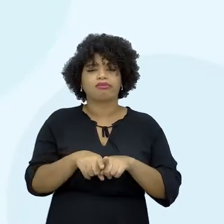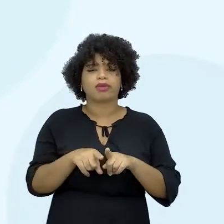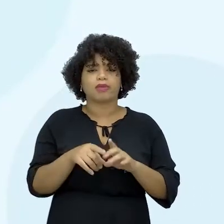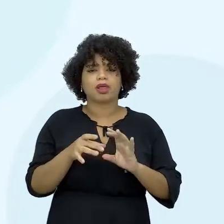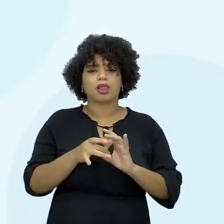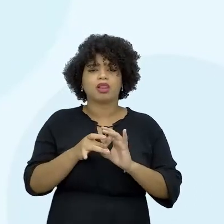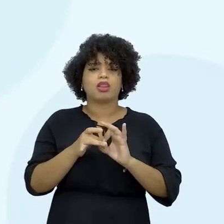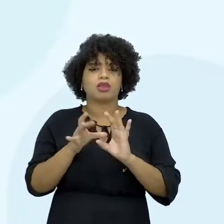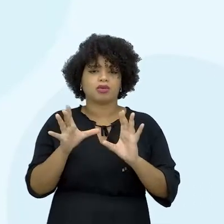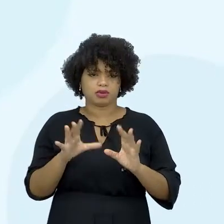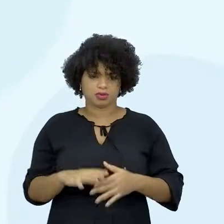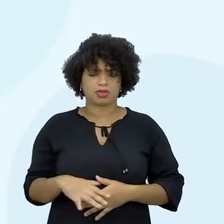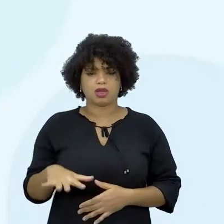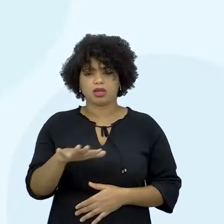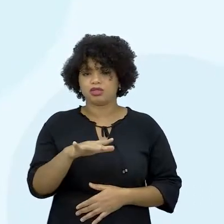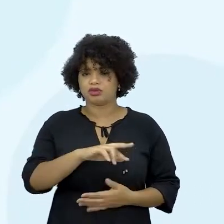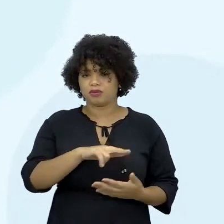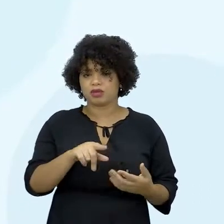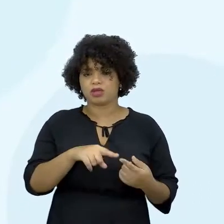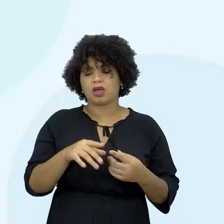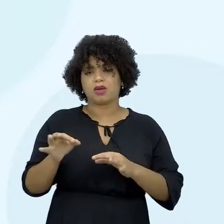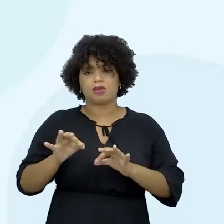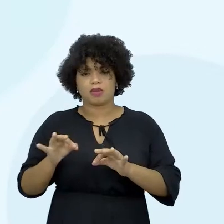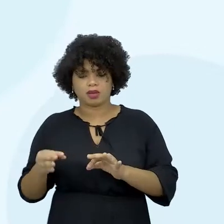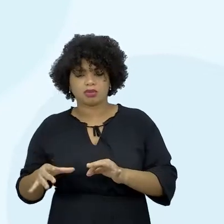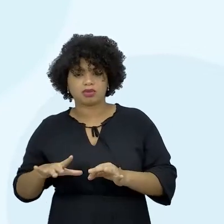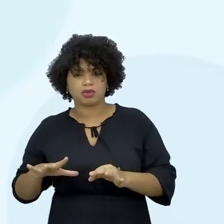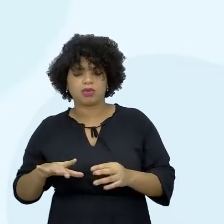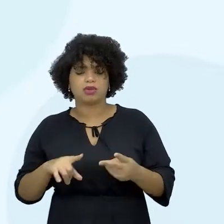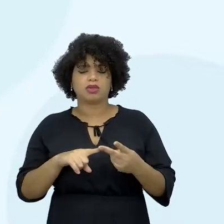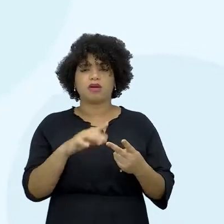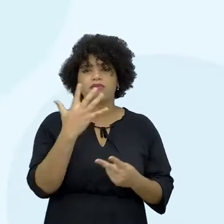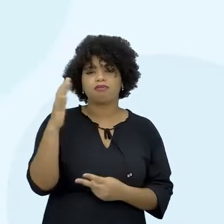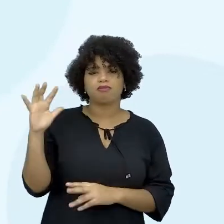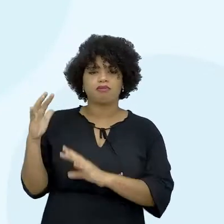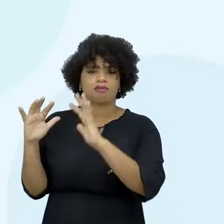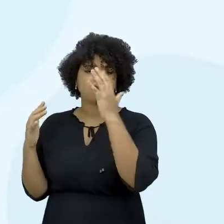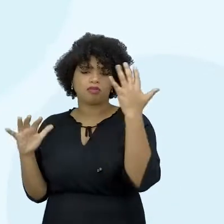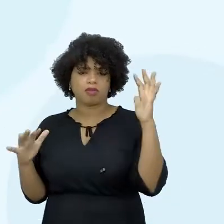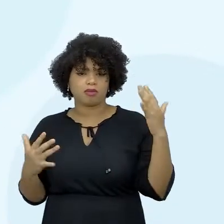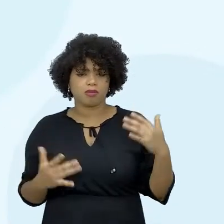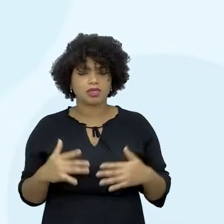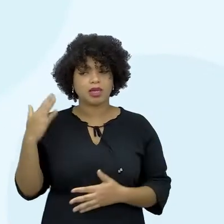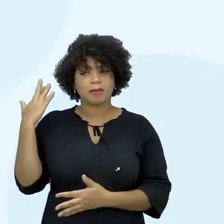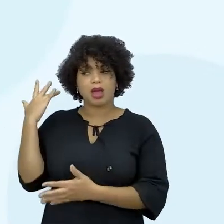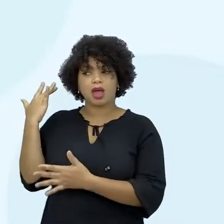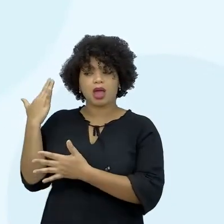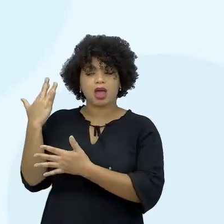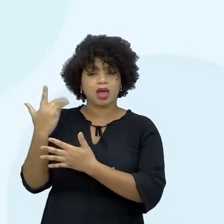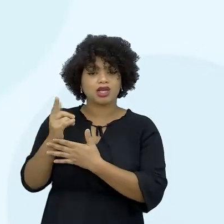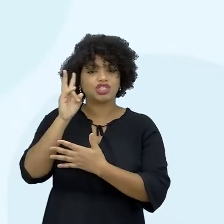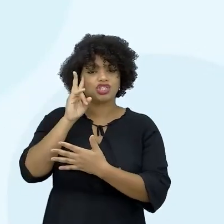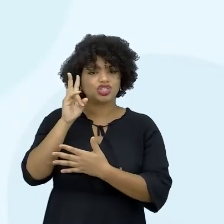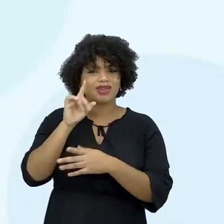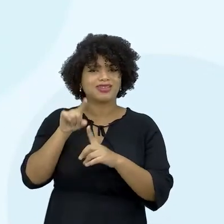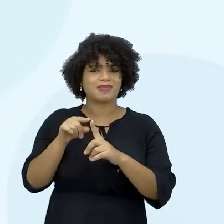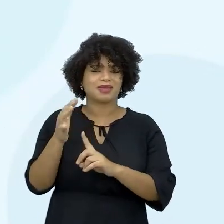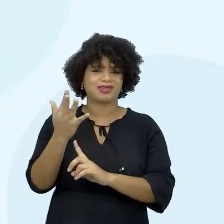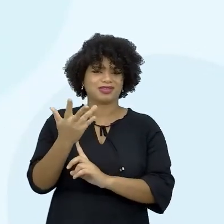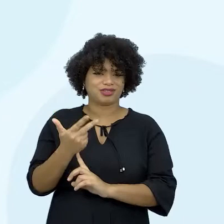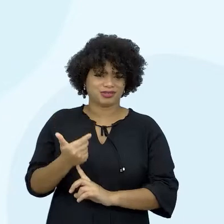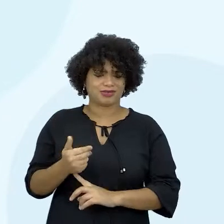da atuação em diversos setores, como planejamento urbano, meio ambiente, patrimônio histórico, cultural e artístico. E aí,